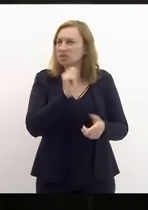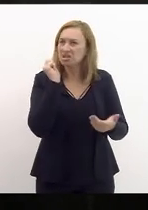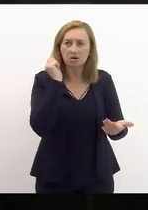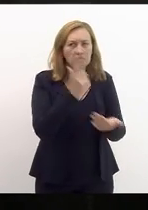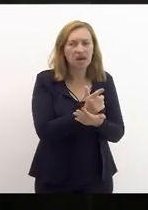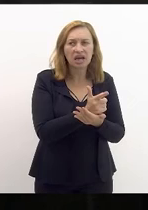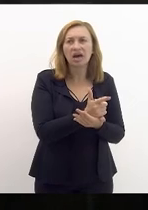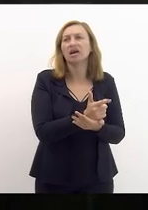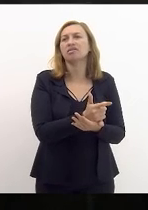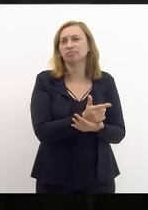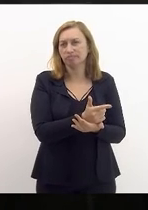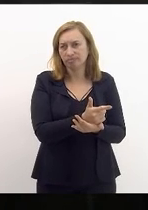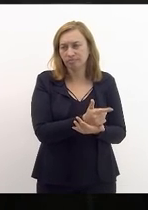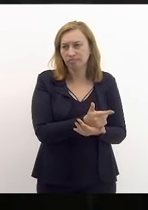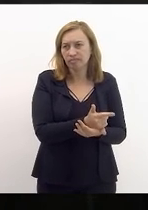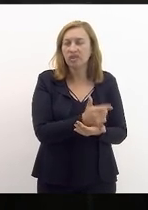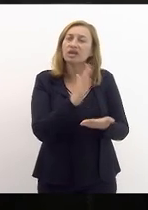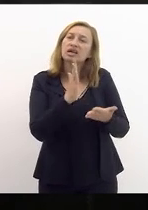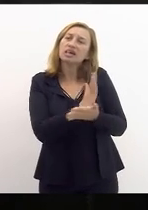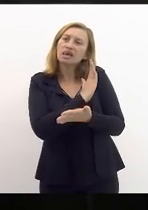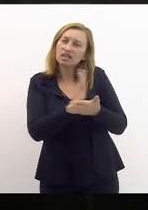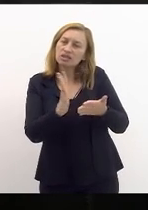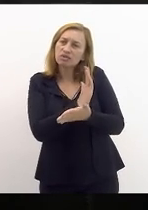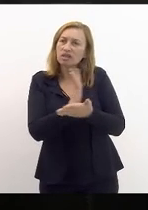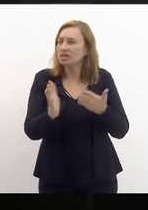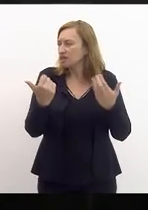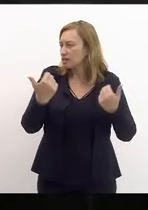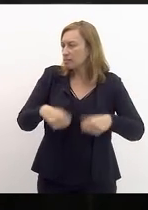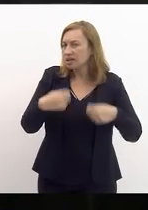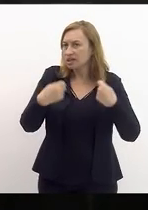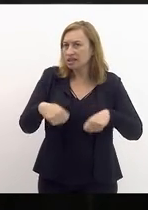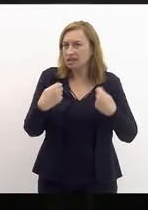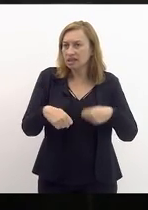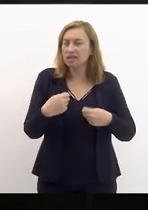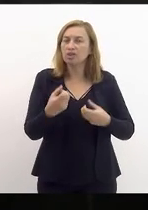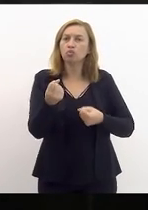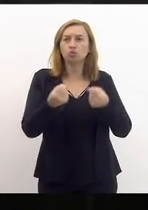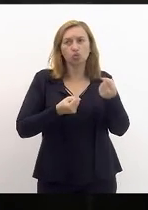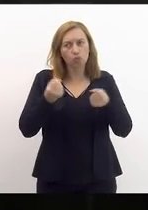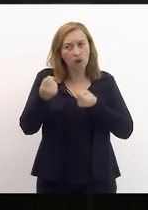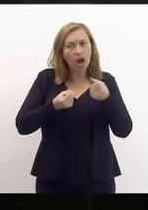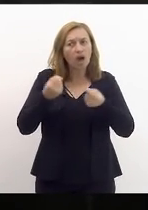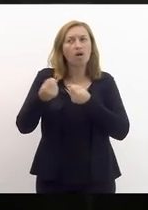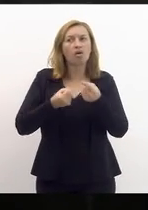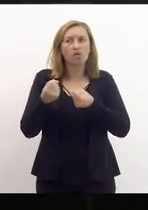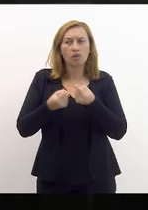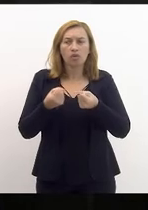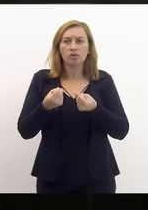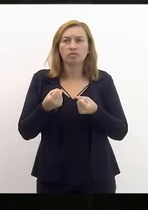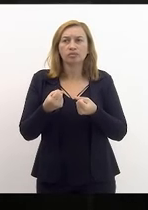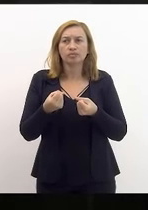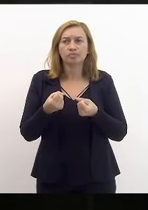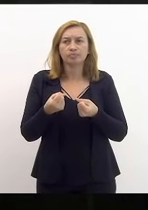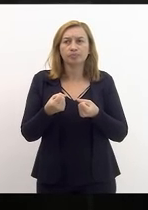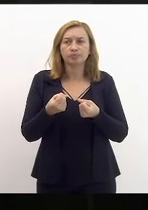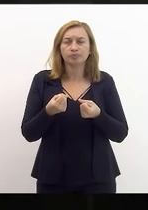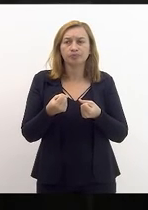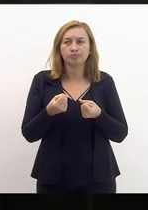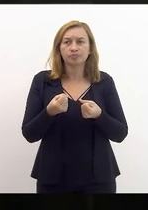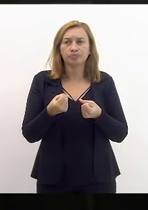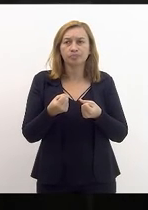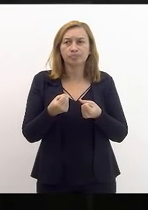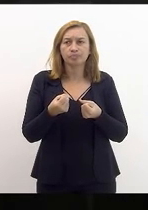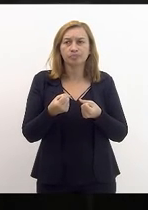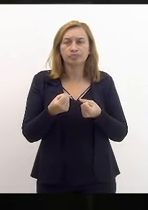IPVA e muitas vezes precisa desse veículo e para prestar